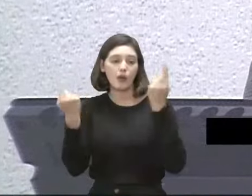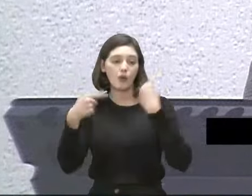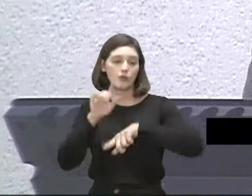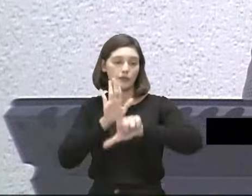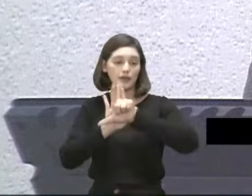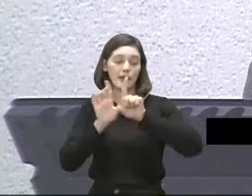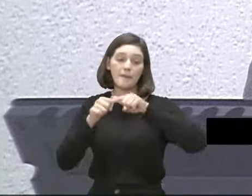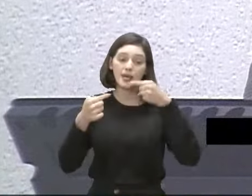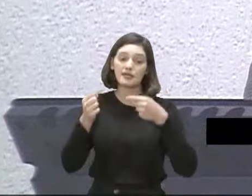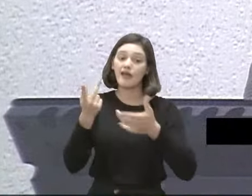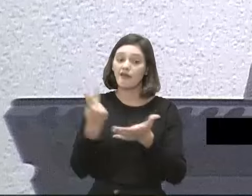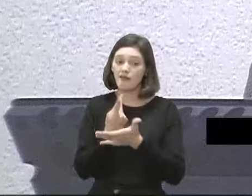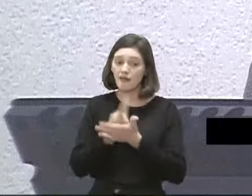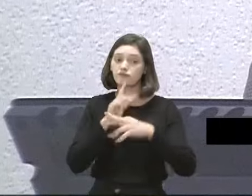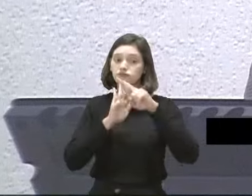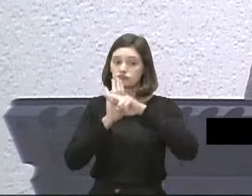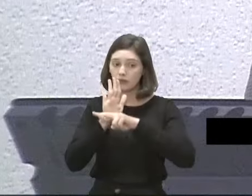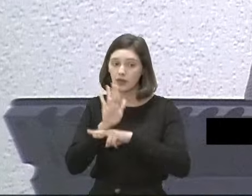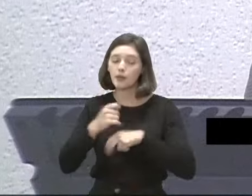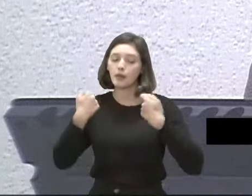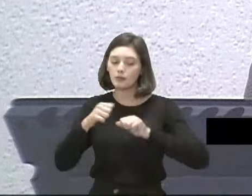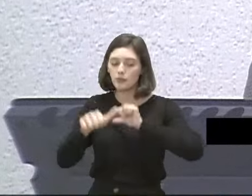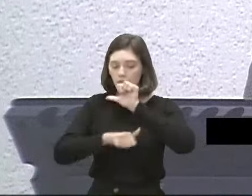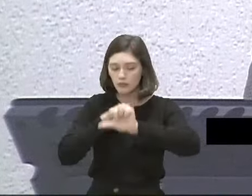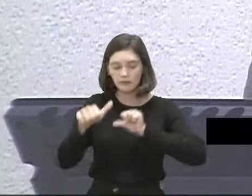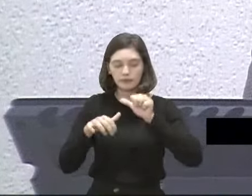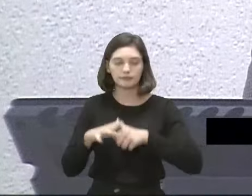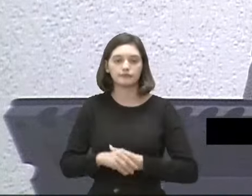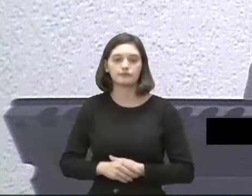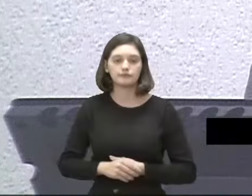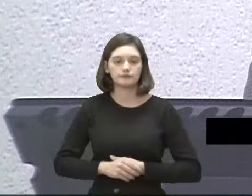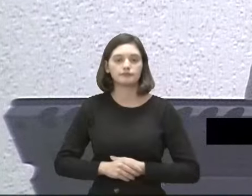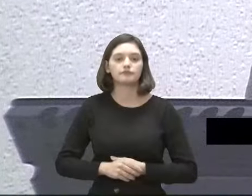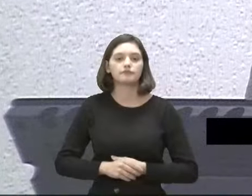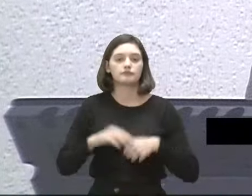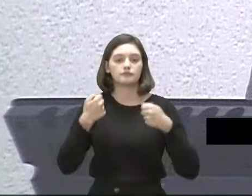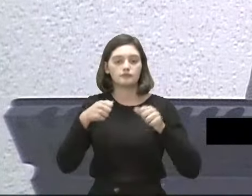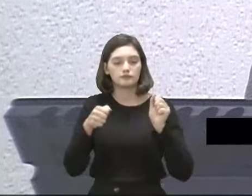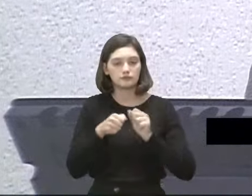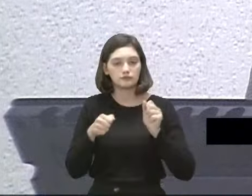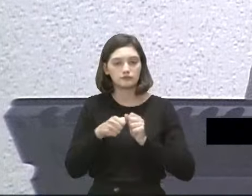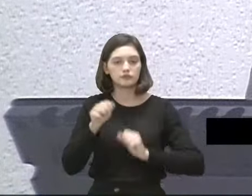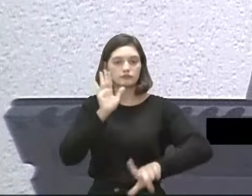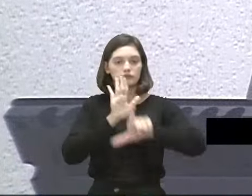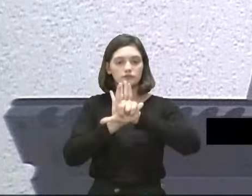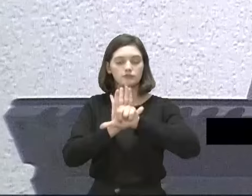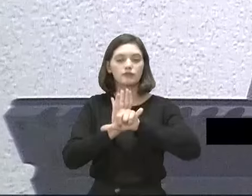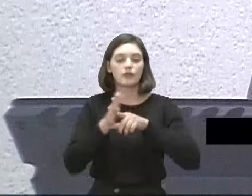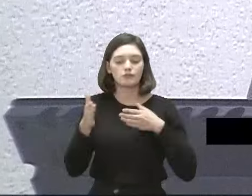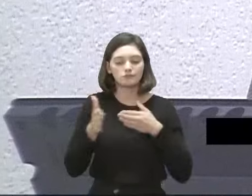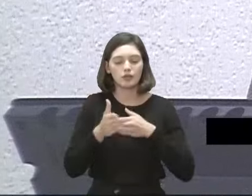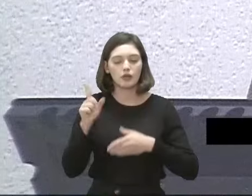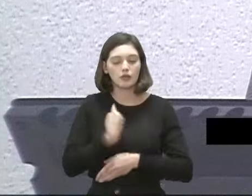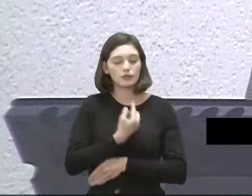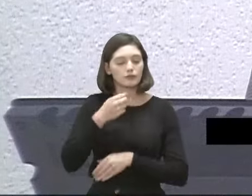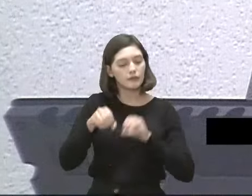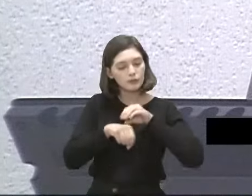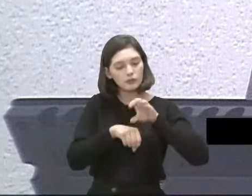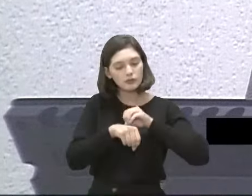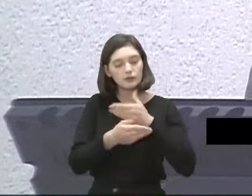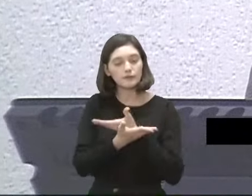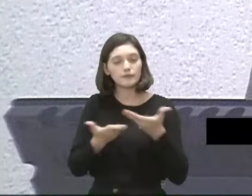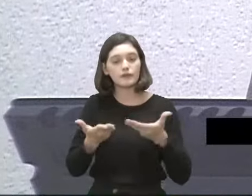sim irregularidades a serem corrigidas. Algumas delas que devem ser feitas através de lei, como essa trava aí que a gente vem sugerindo para